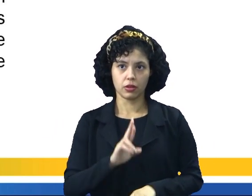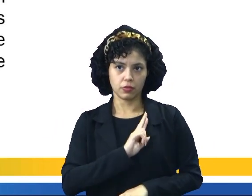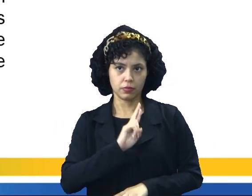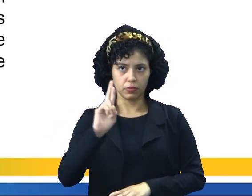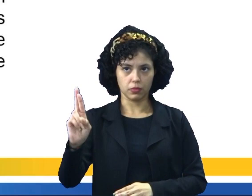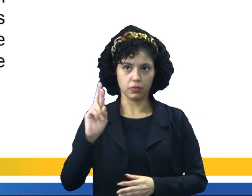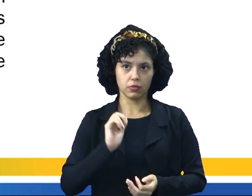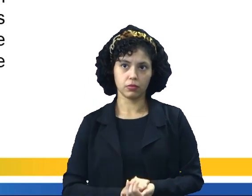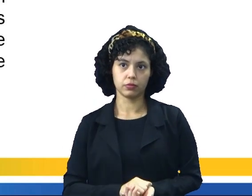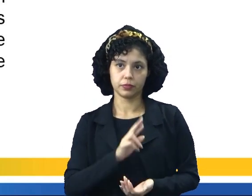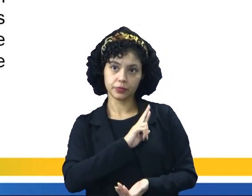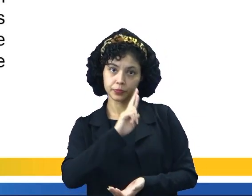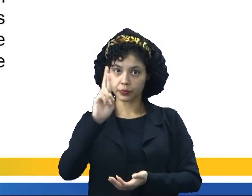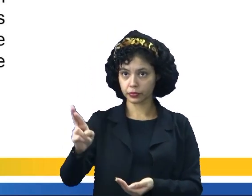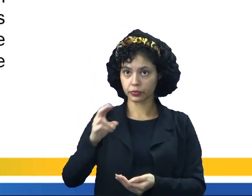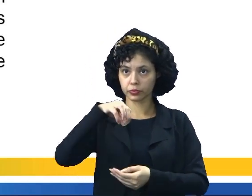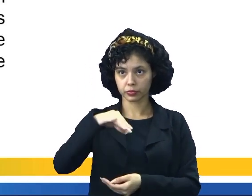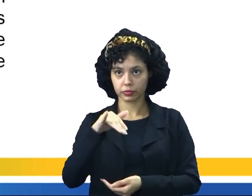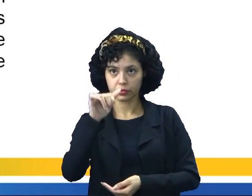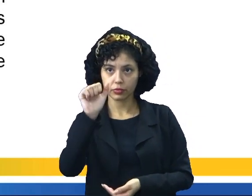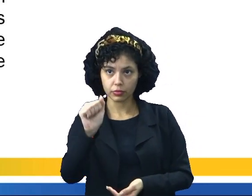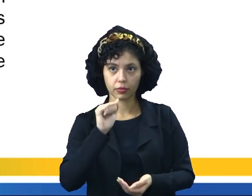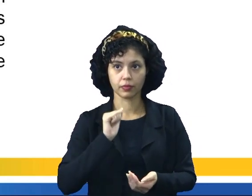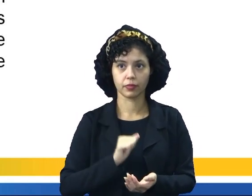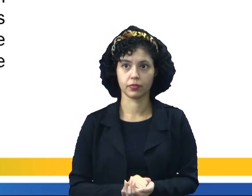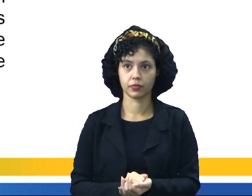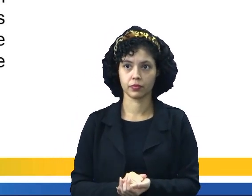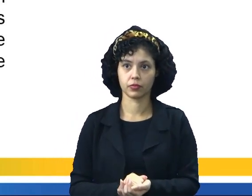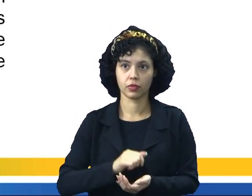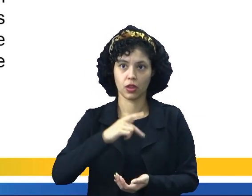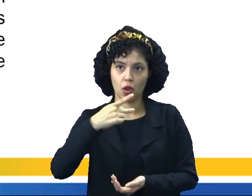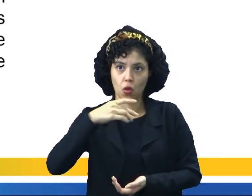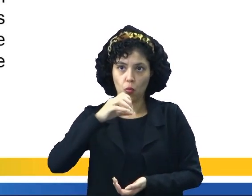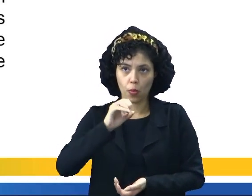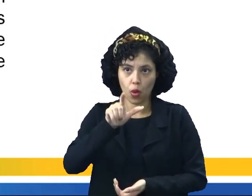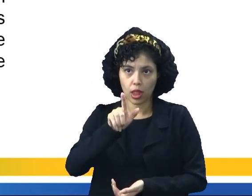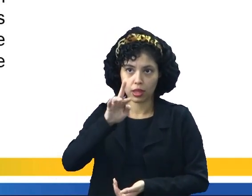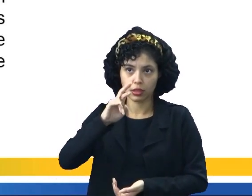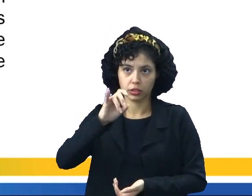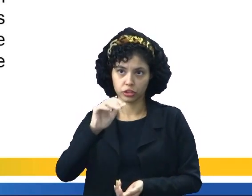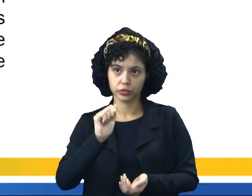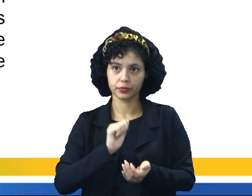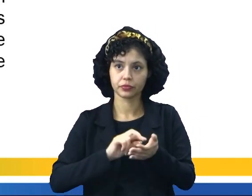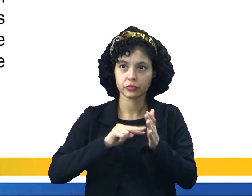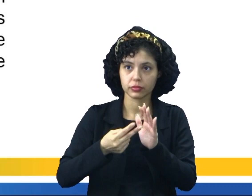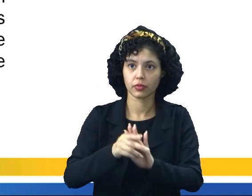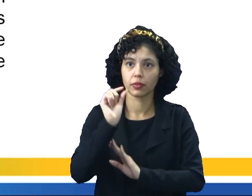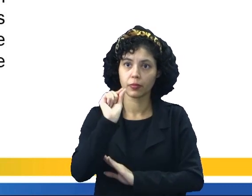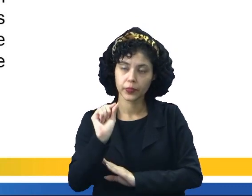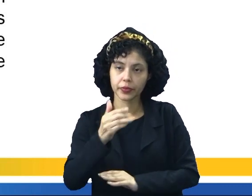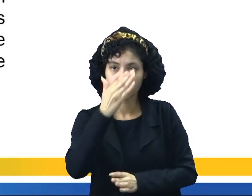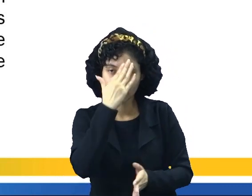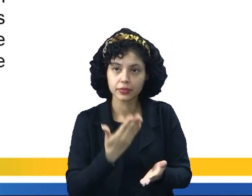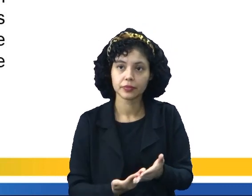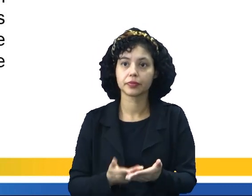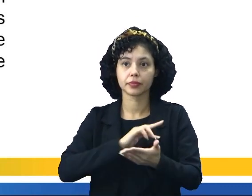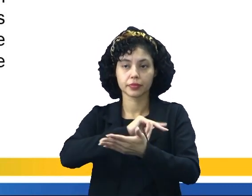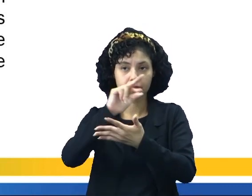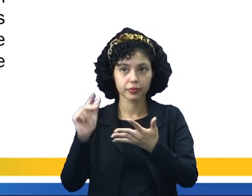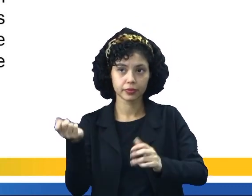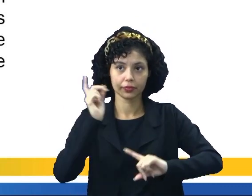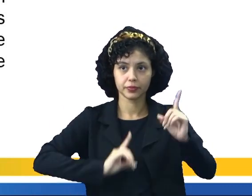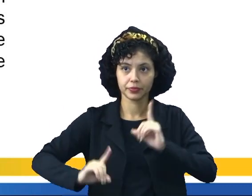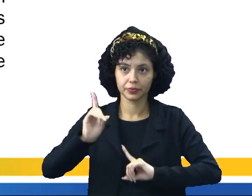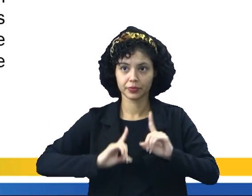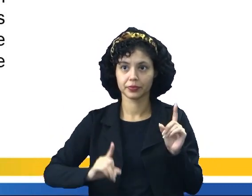A religião. A religião dos maias era politeísta, o que significava que eles acreditavam em